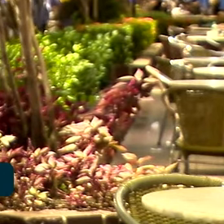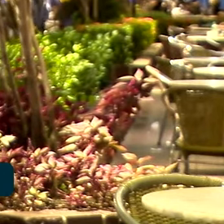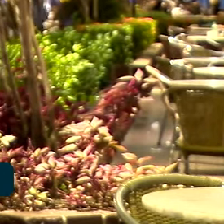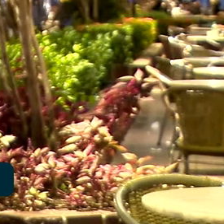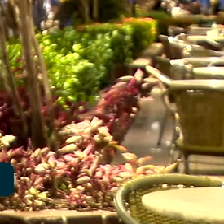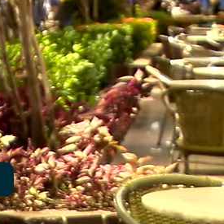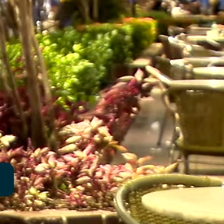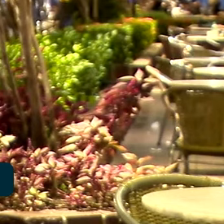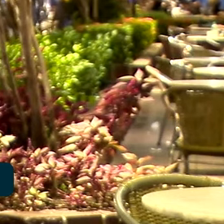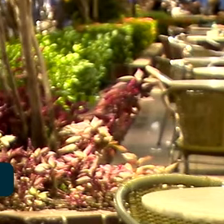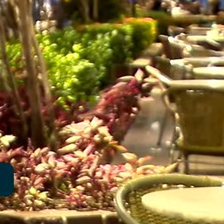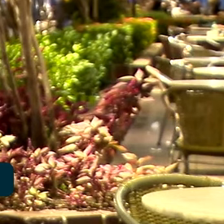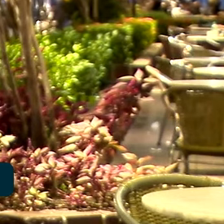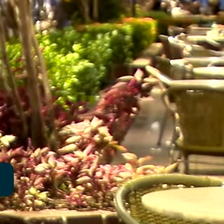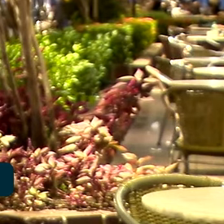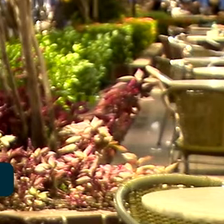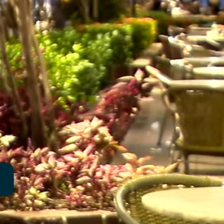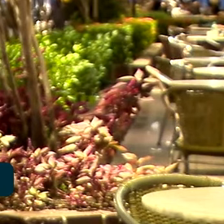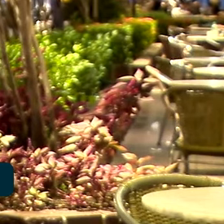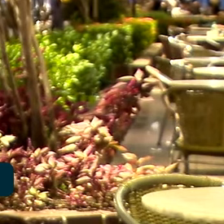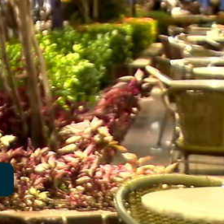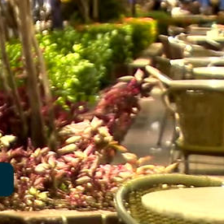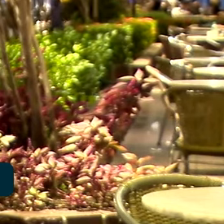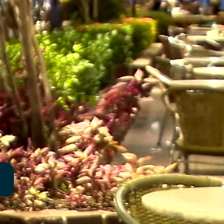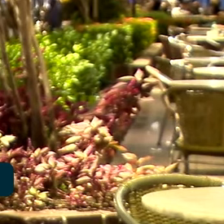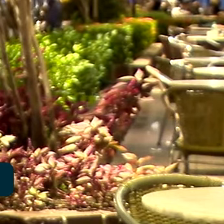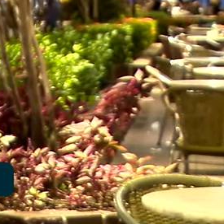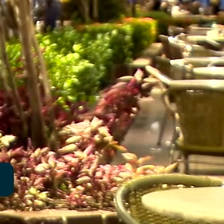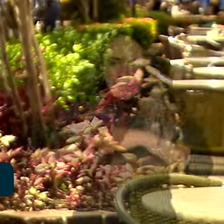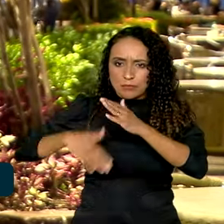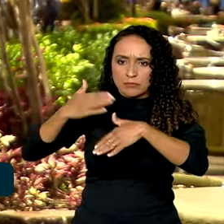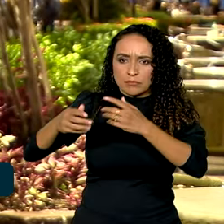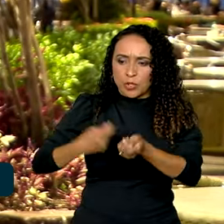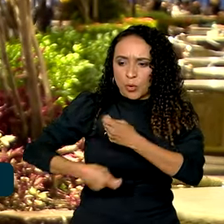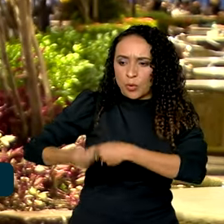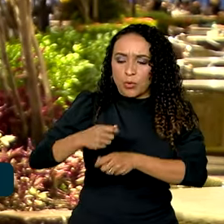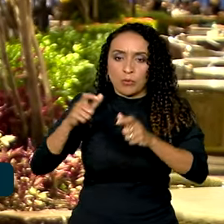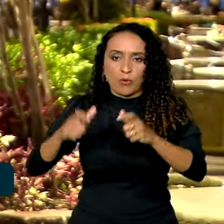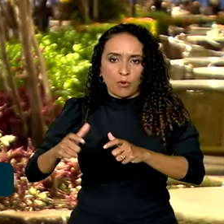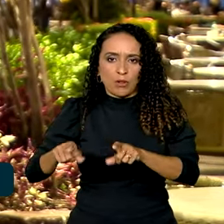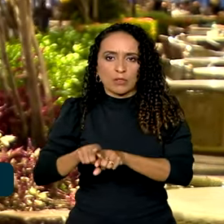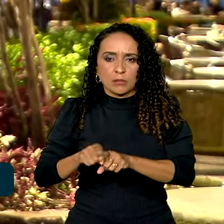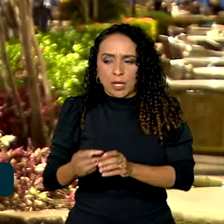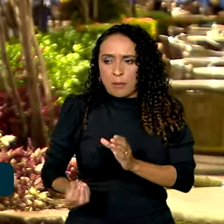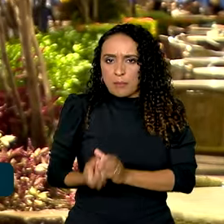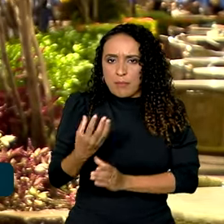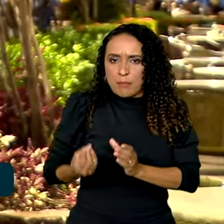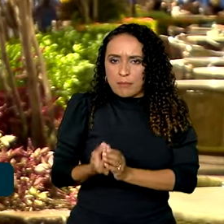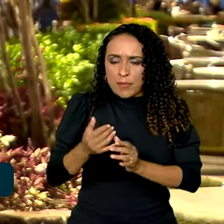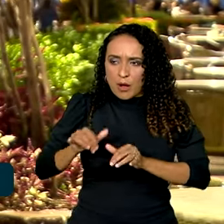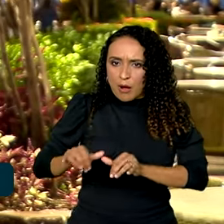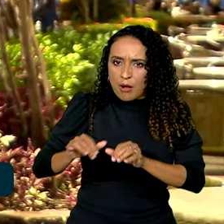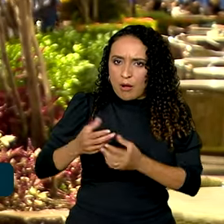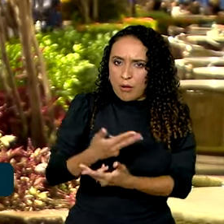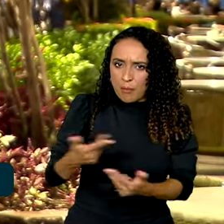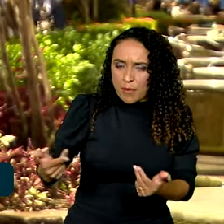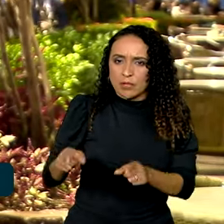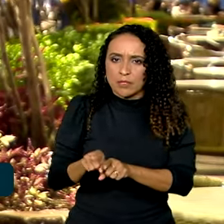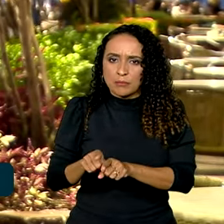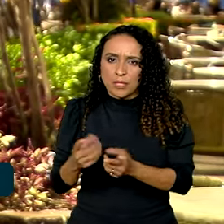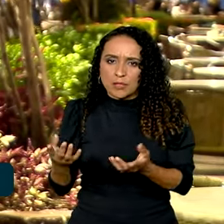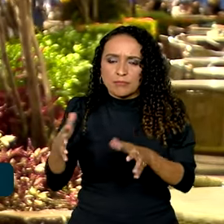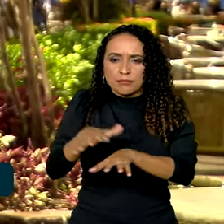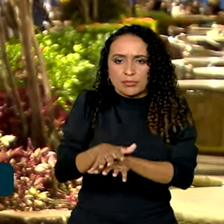sobre preservação ambiental, agenda climática, do desenvolvimento econômico local, da promoção do comércio e da integração de